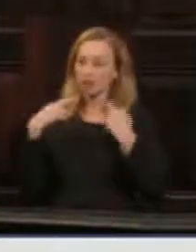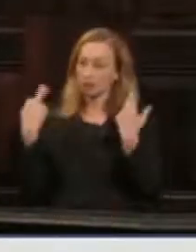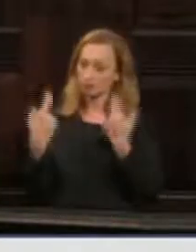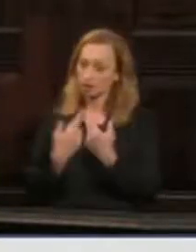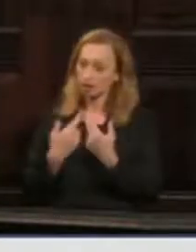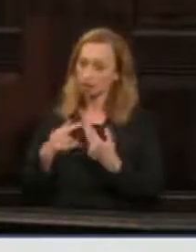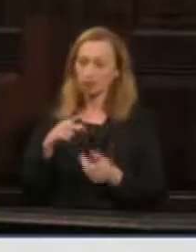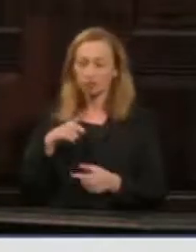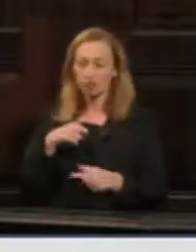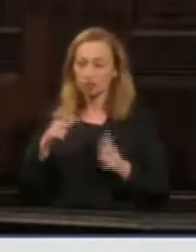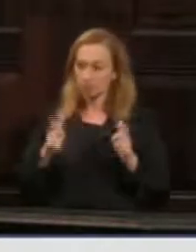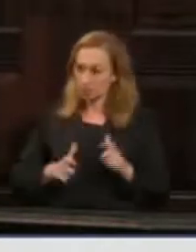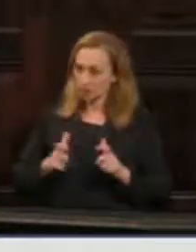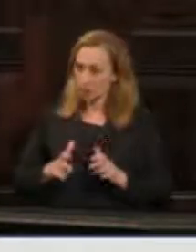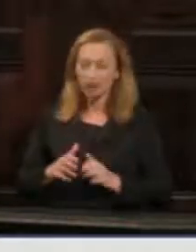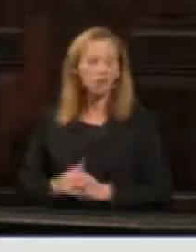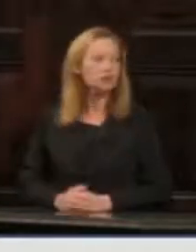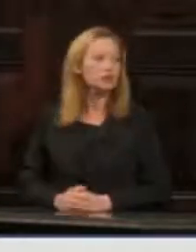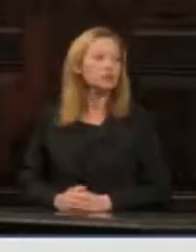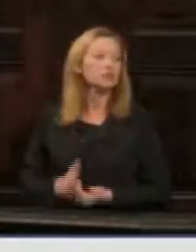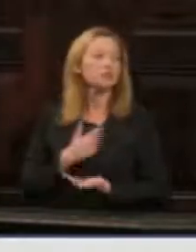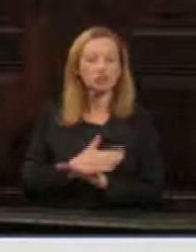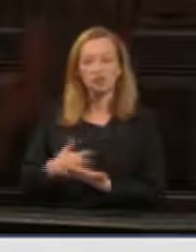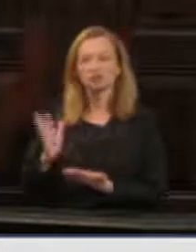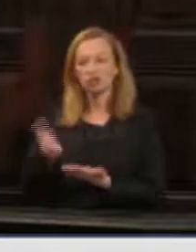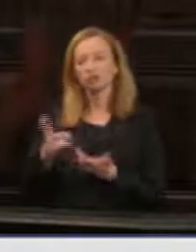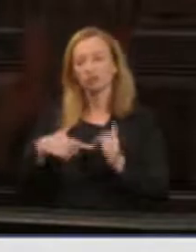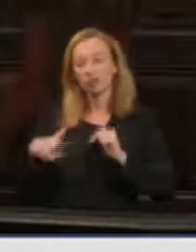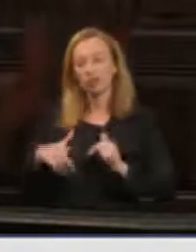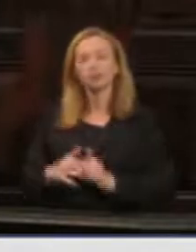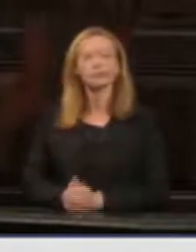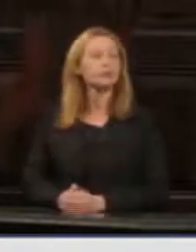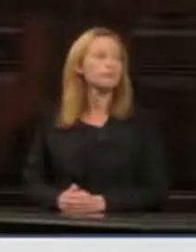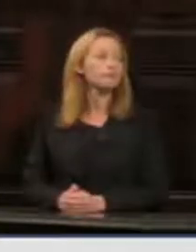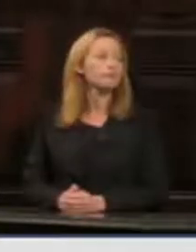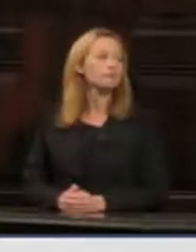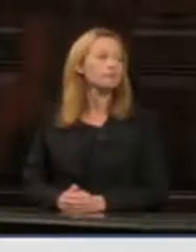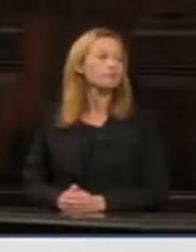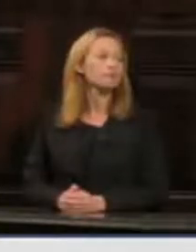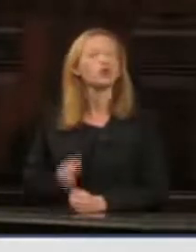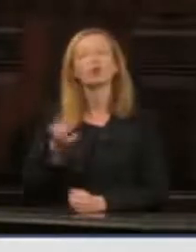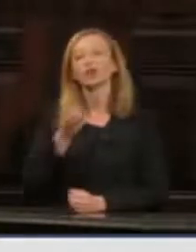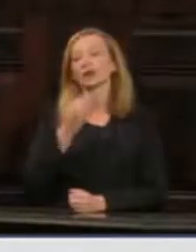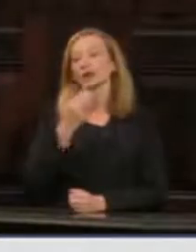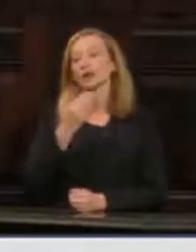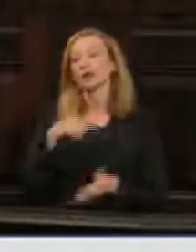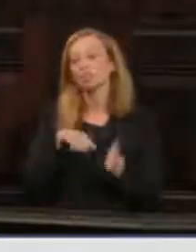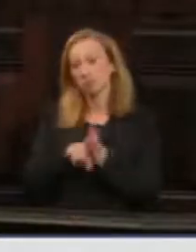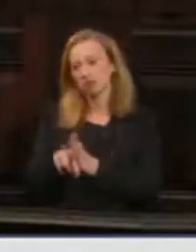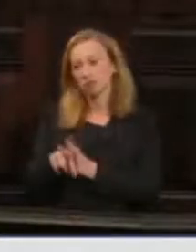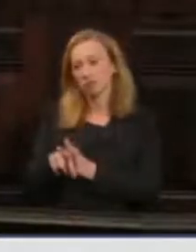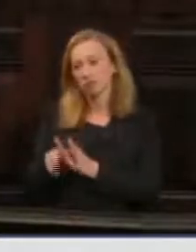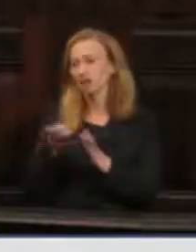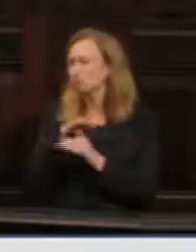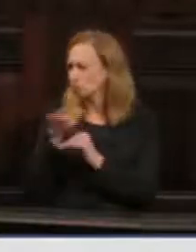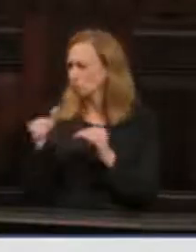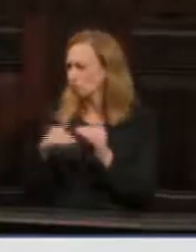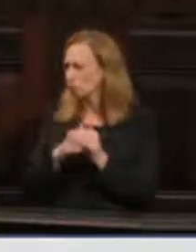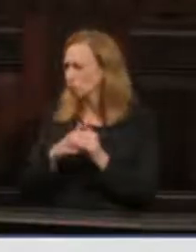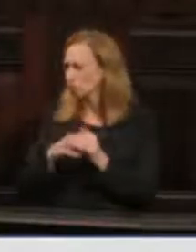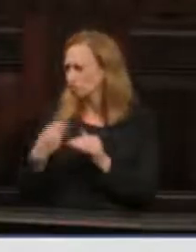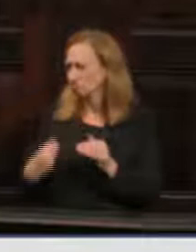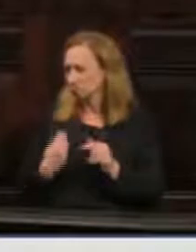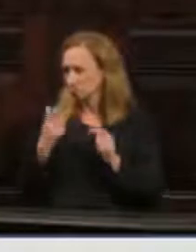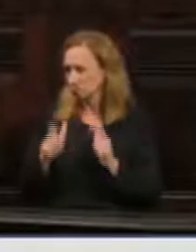casa, começando os trabalhos legislativos. E eu queria fazer uma pergunta para todo o plenário e para todos os